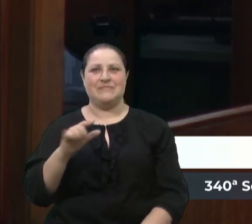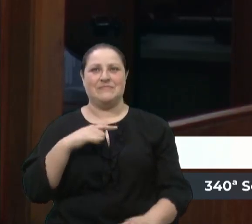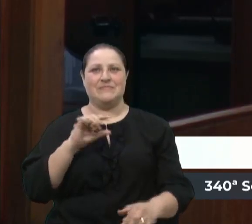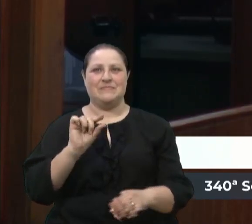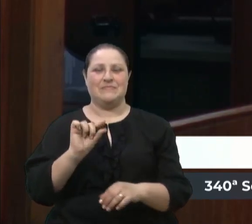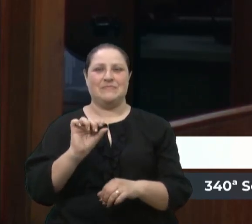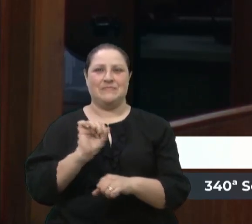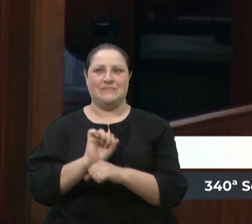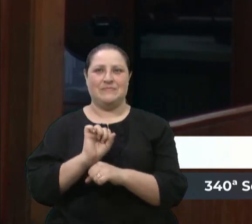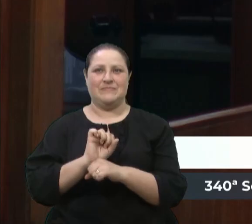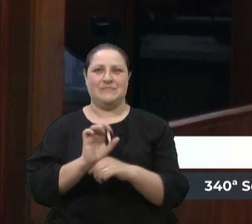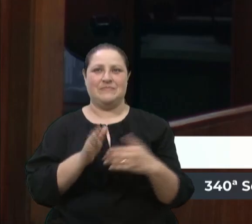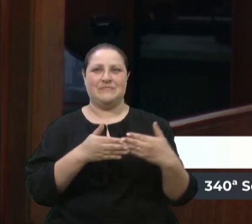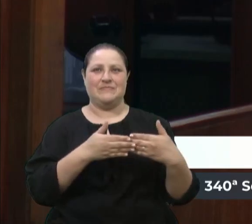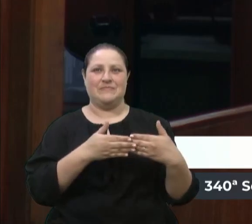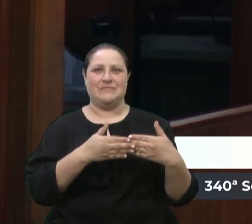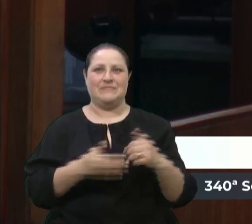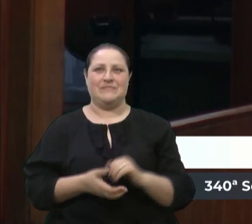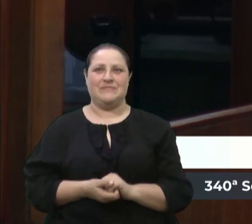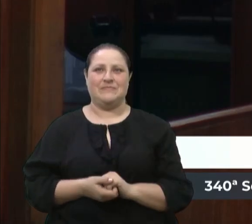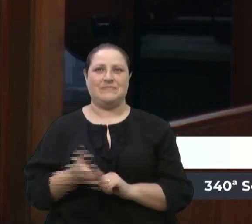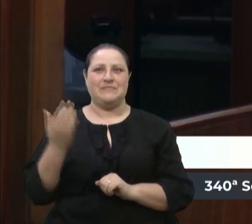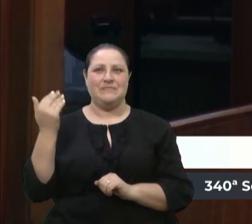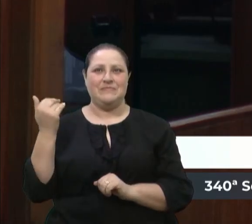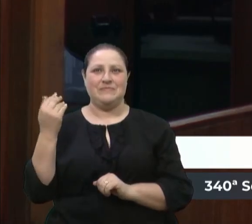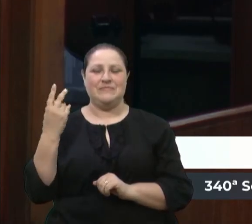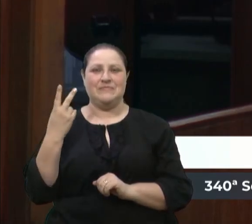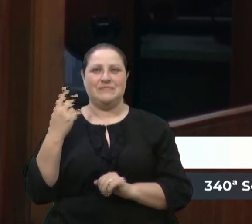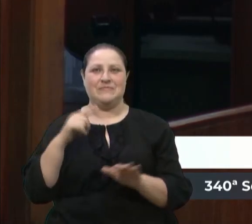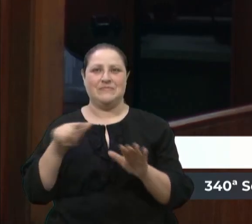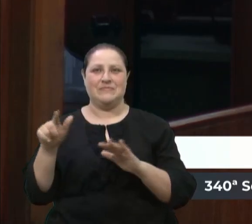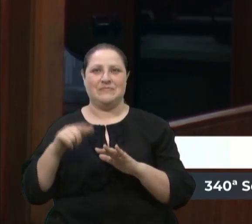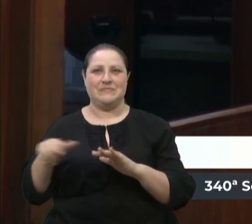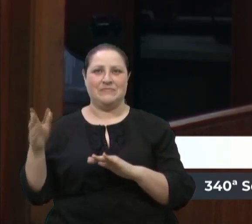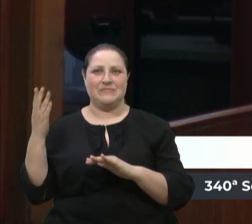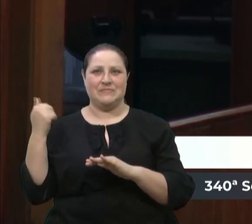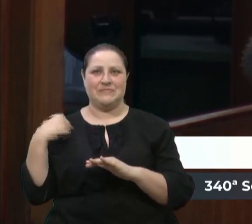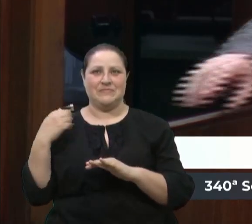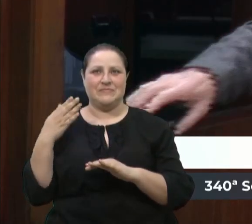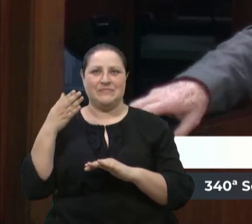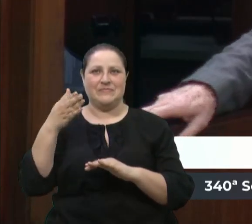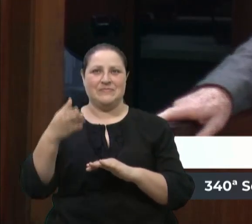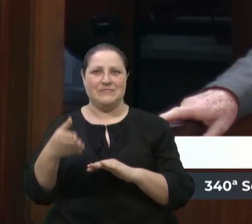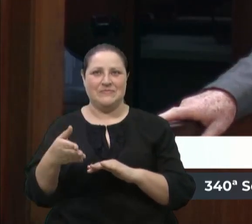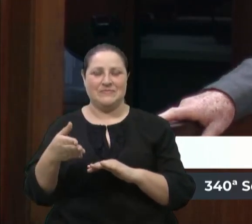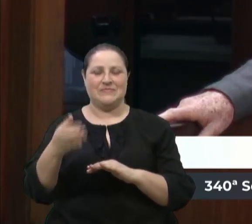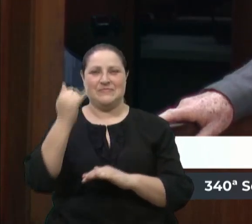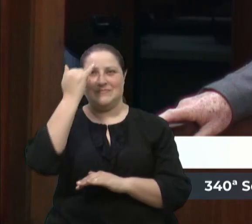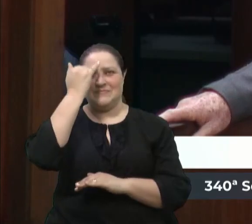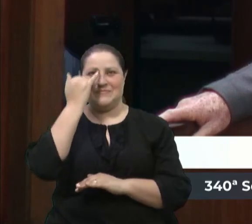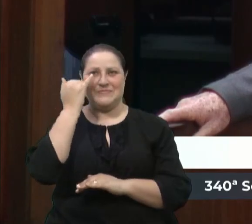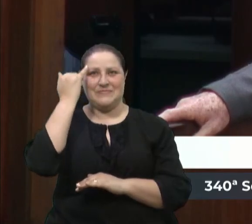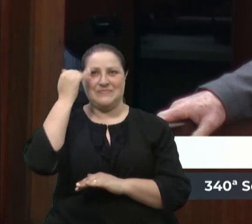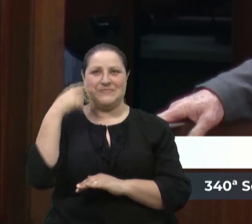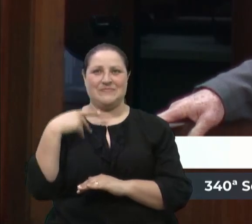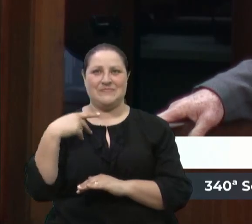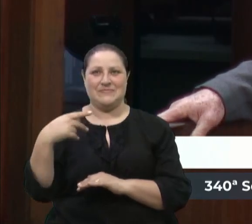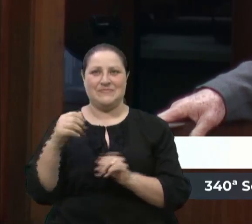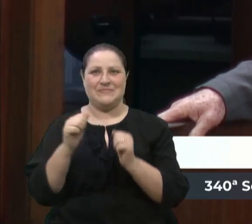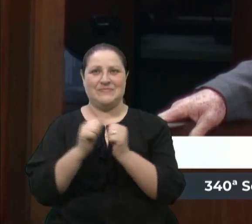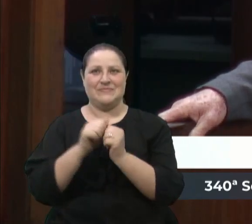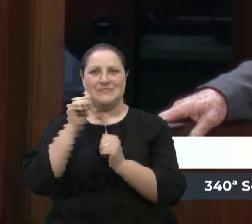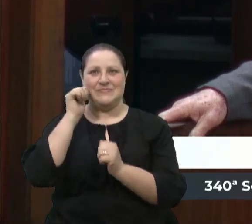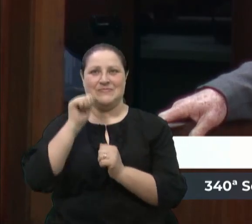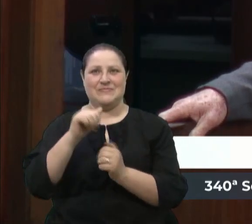temporariamente. Eu estive há 15 dias atrás, aproximadamente, presidente Zé D'Ambrosio, juntamente com a secretária